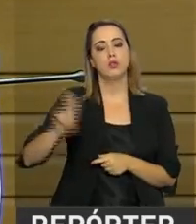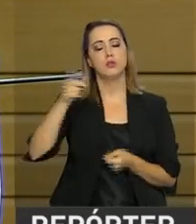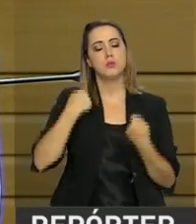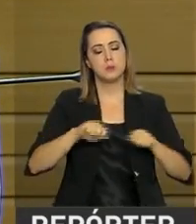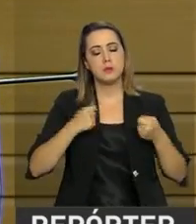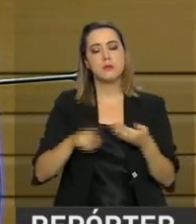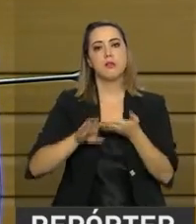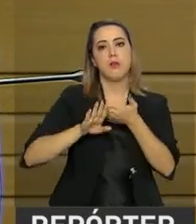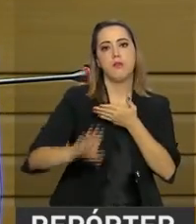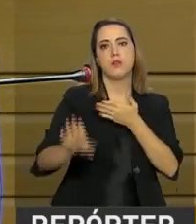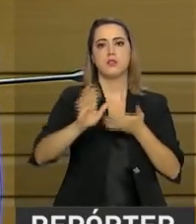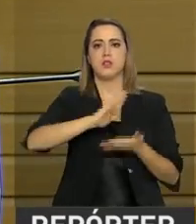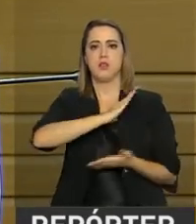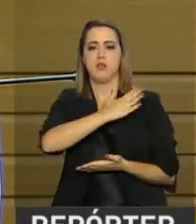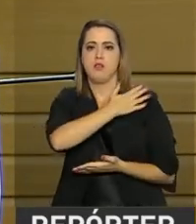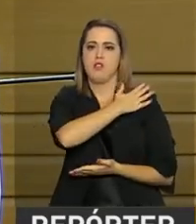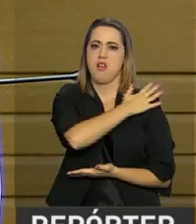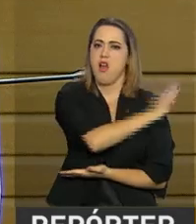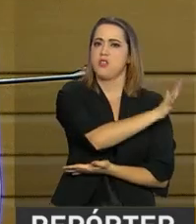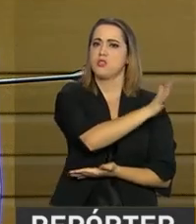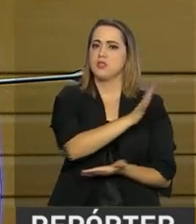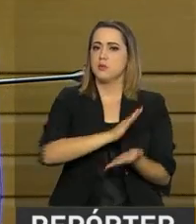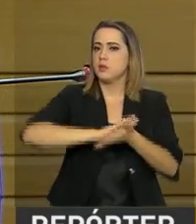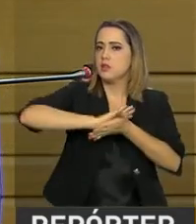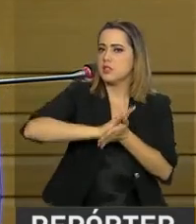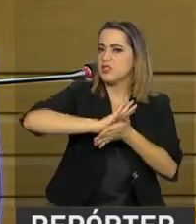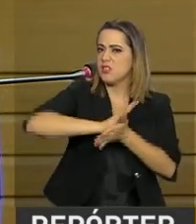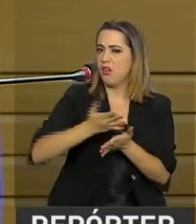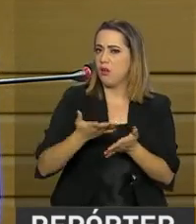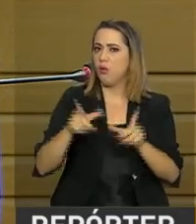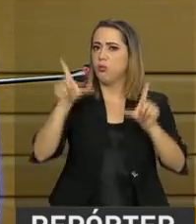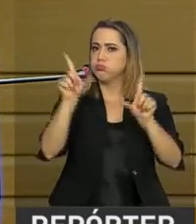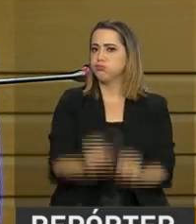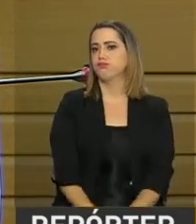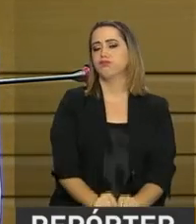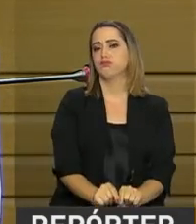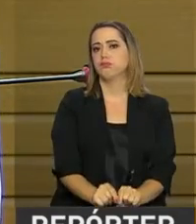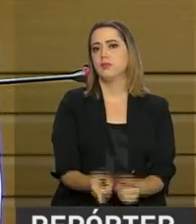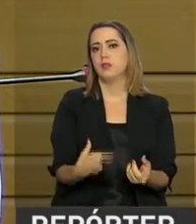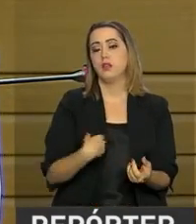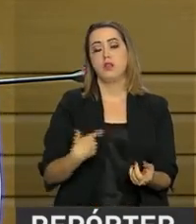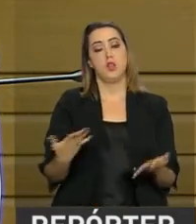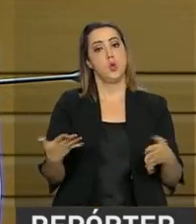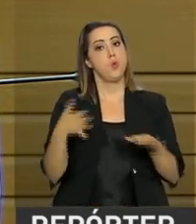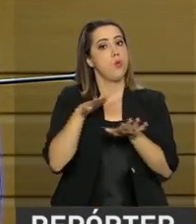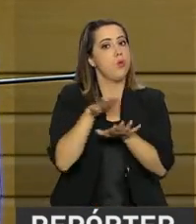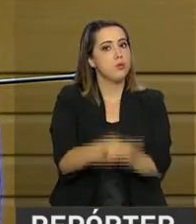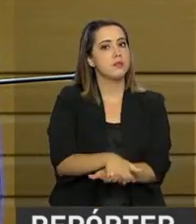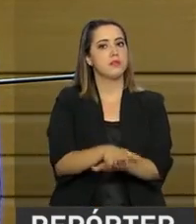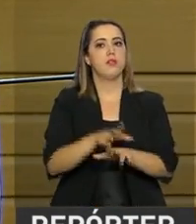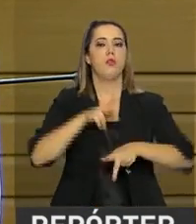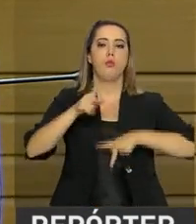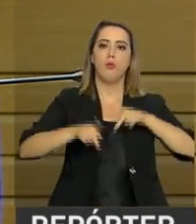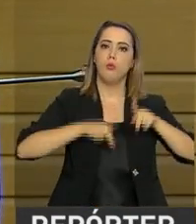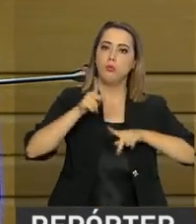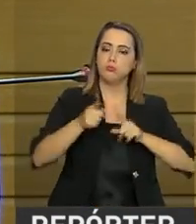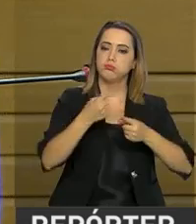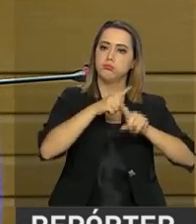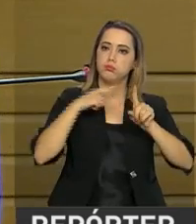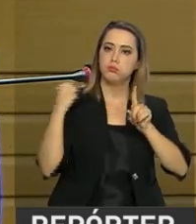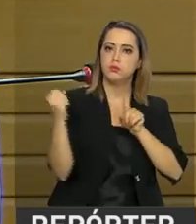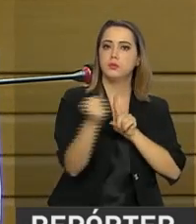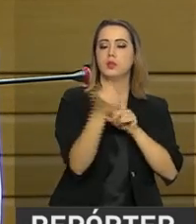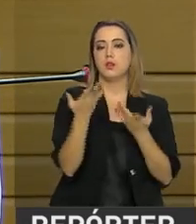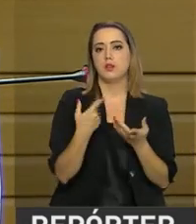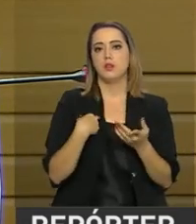a discriminação, a gente precisa reafirmar as políticas públicas de inclusão, respeito às